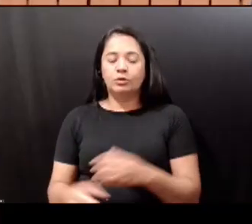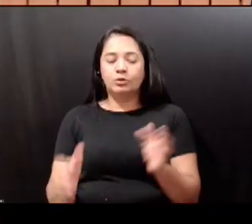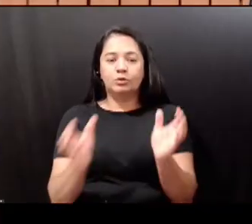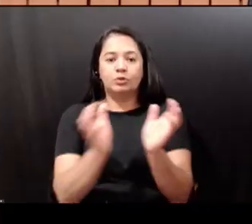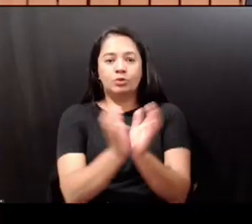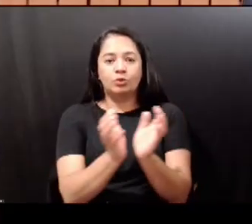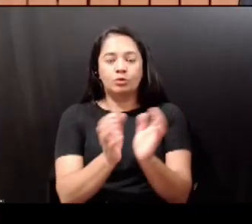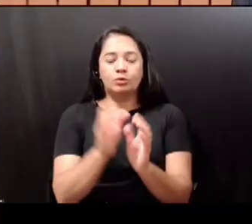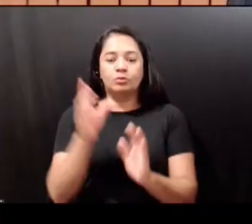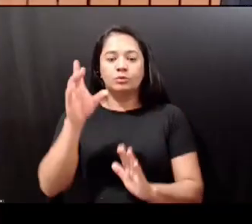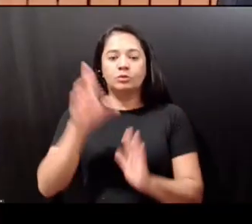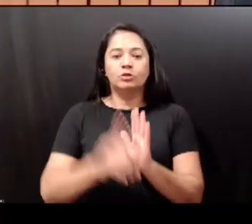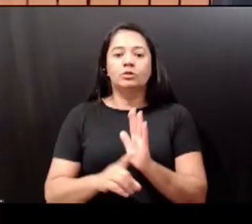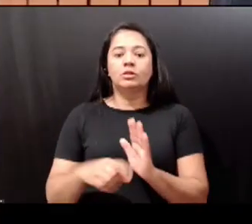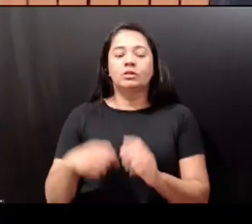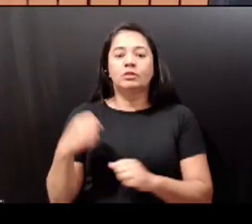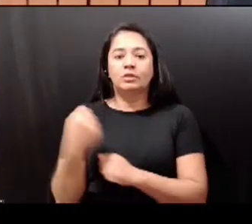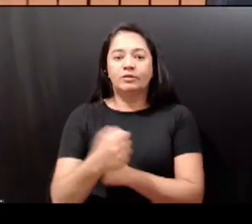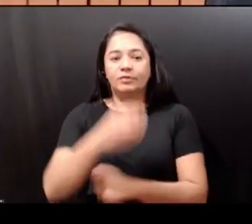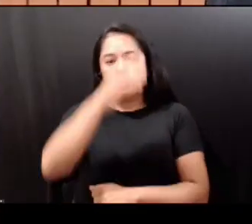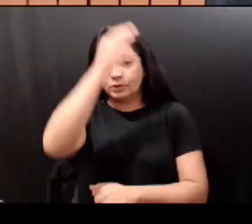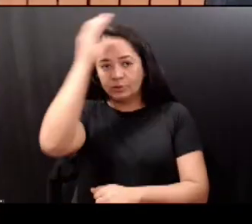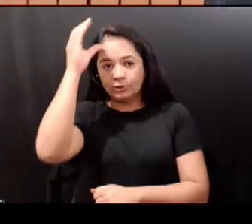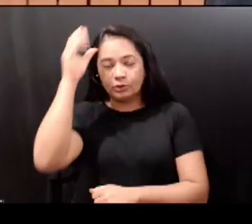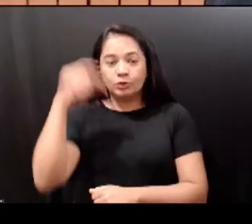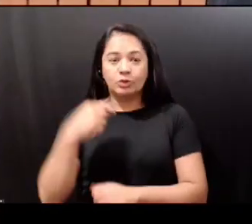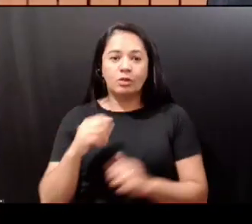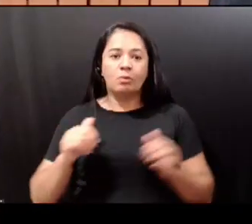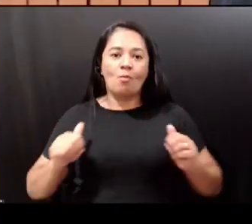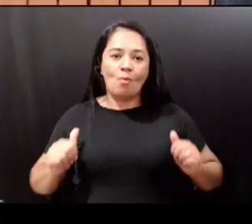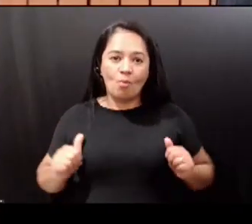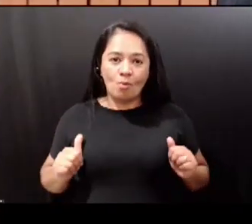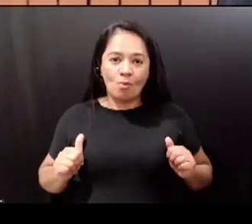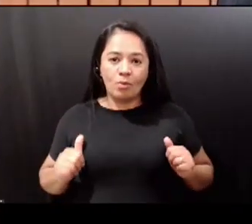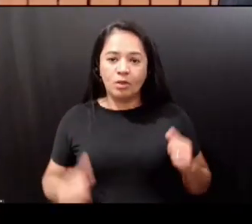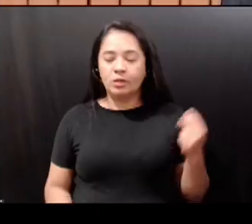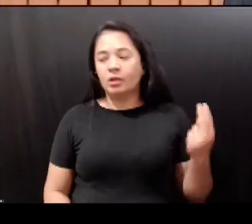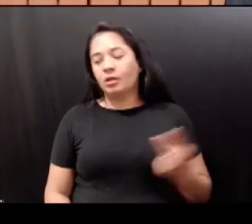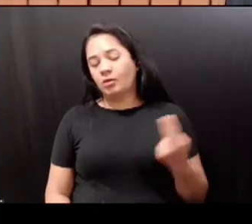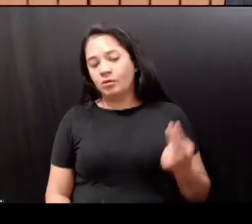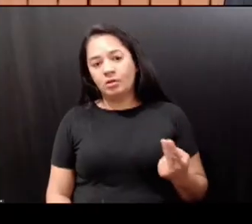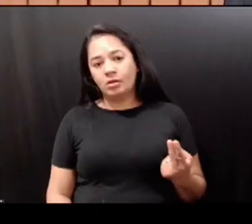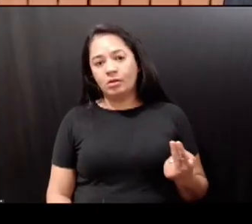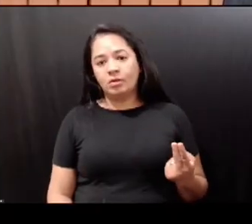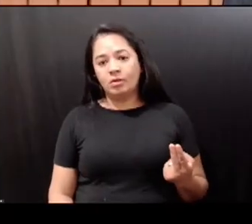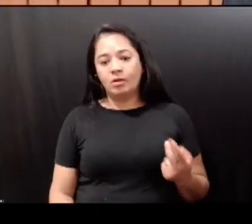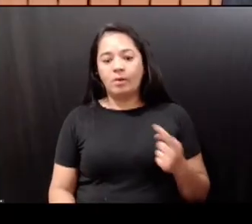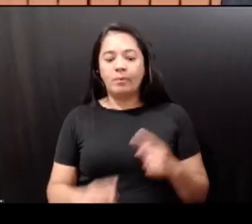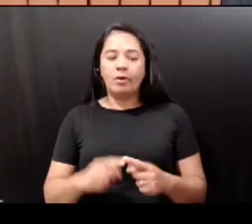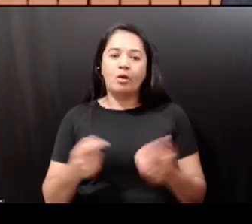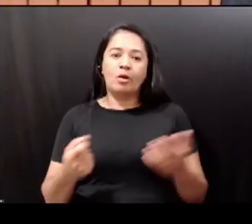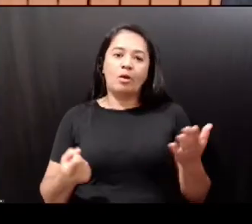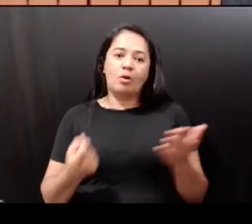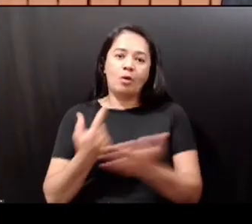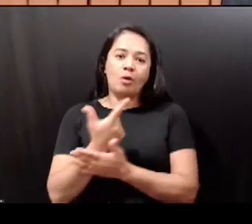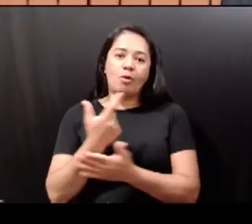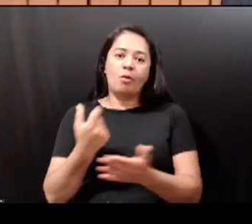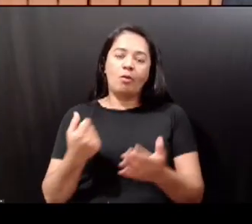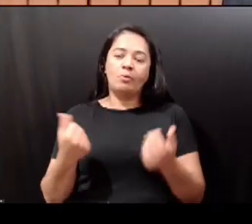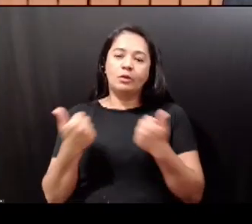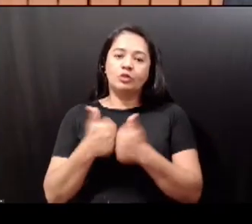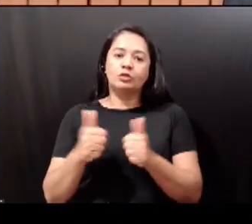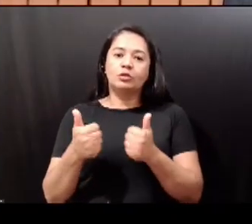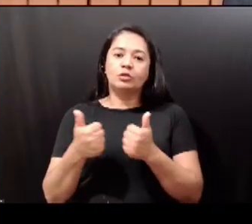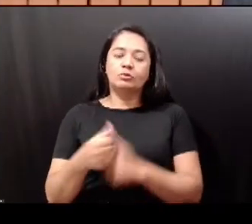não poderíamos ficar calados diante da inércia das compras de ônibus novos para poder atender os direitos de